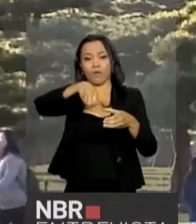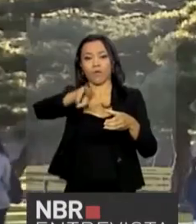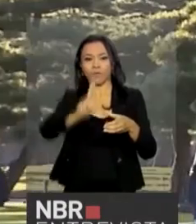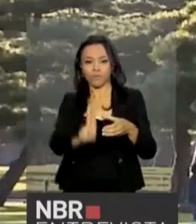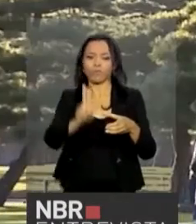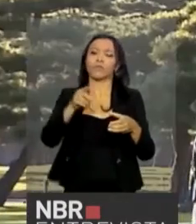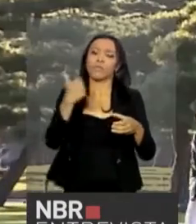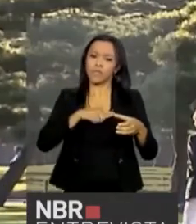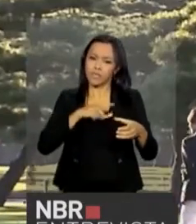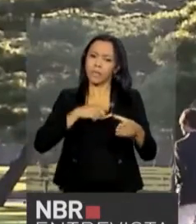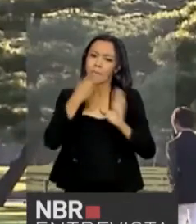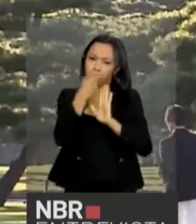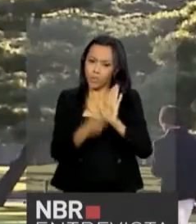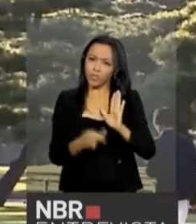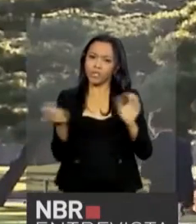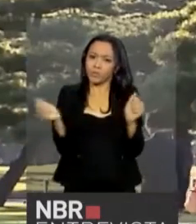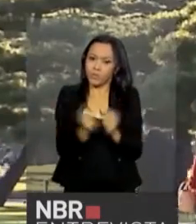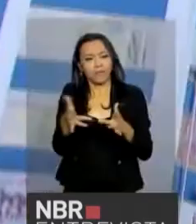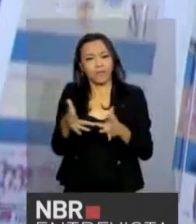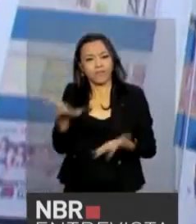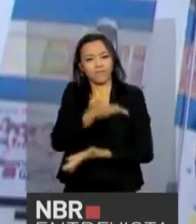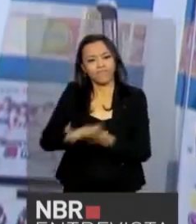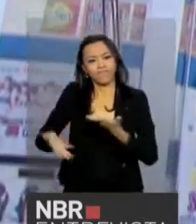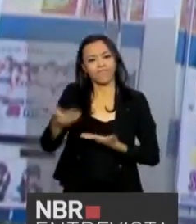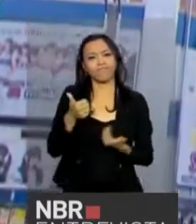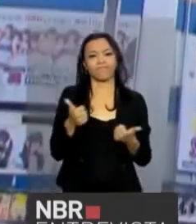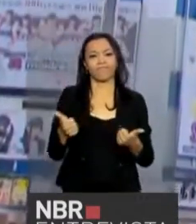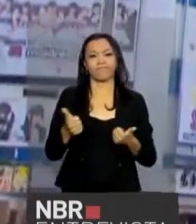países da áfrica e da américa latina